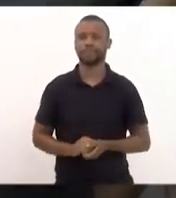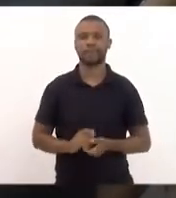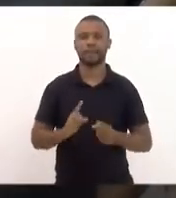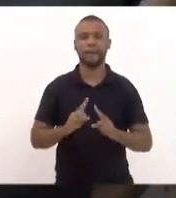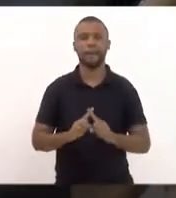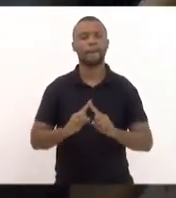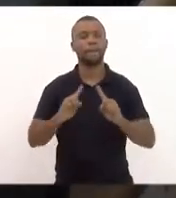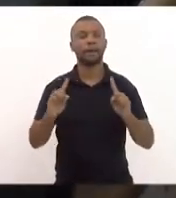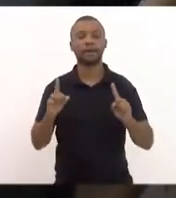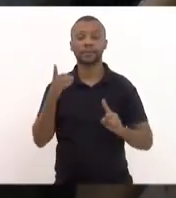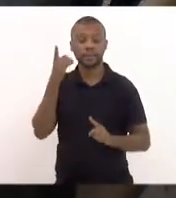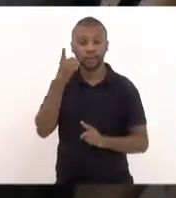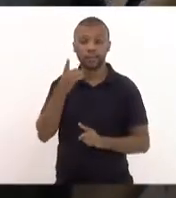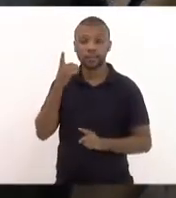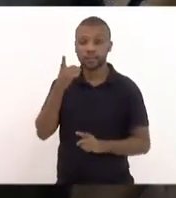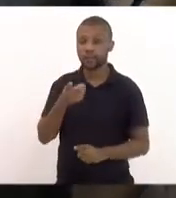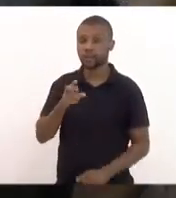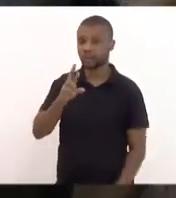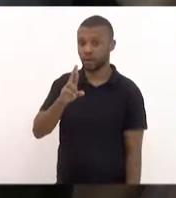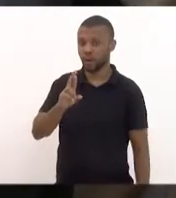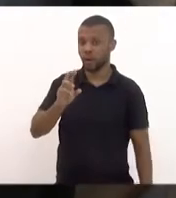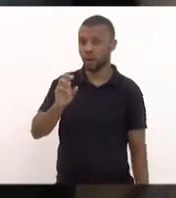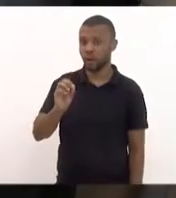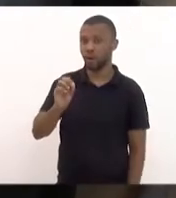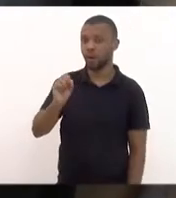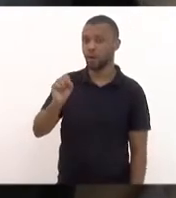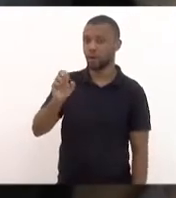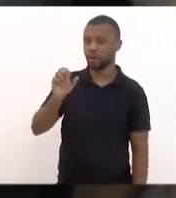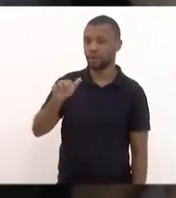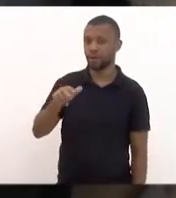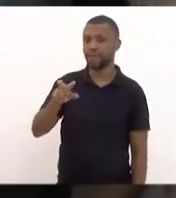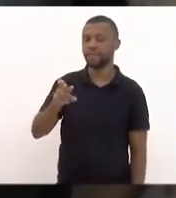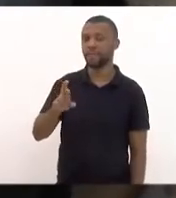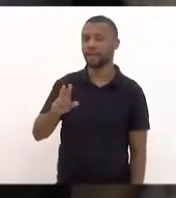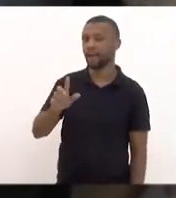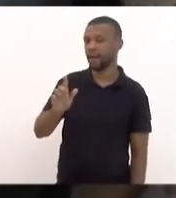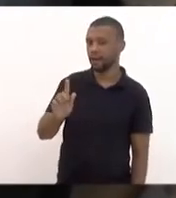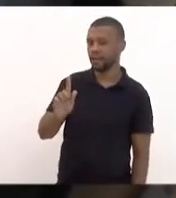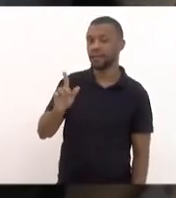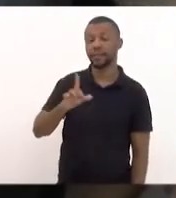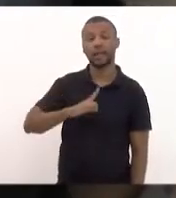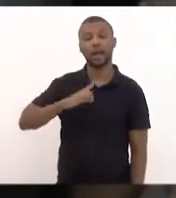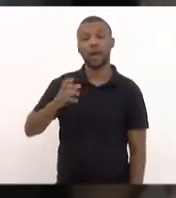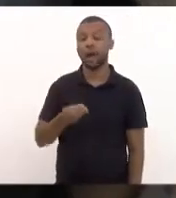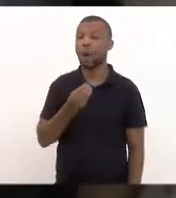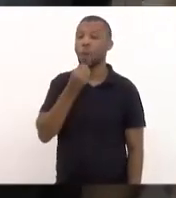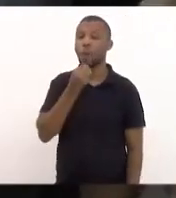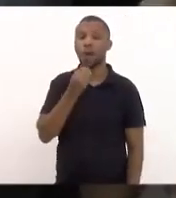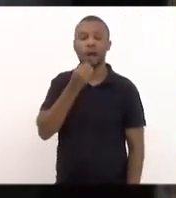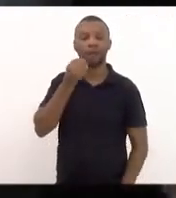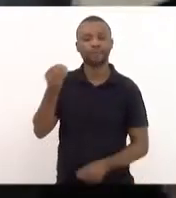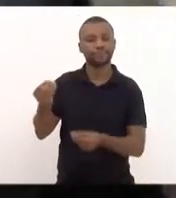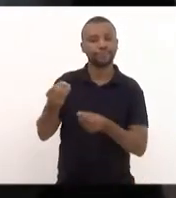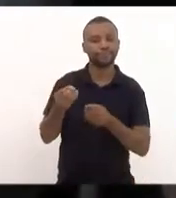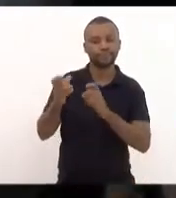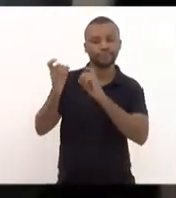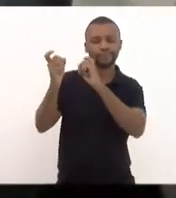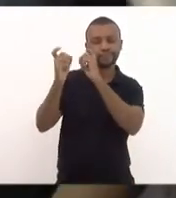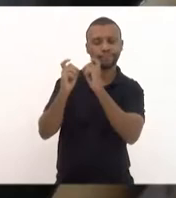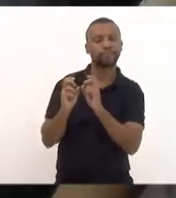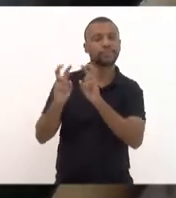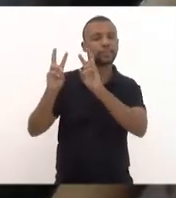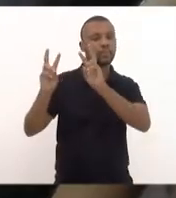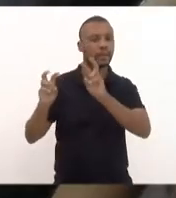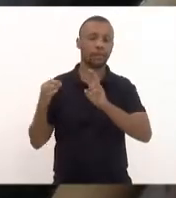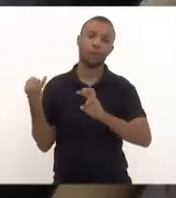Mas, deputado Rosenberg, aí pela oportunidade de trazer esse tema aí para a centralidade da pauta aqui